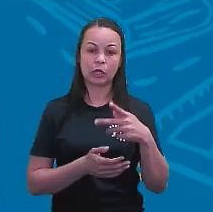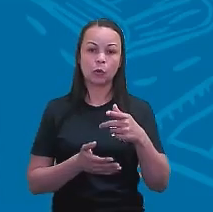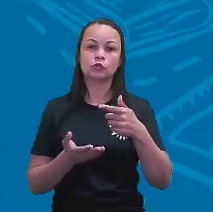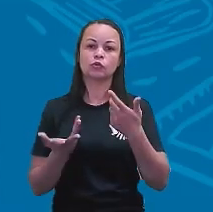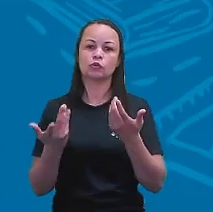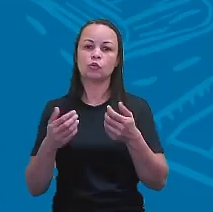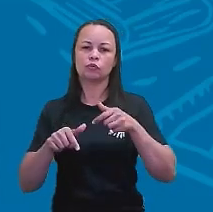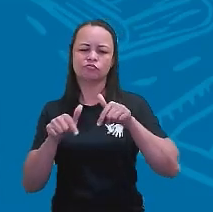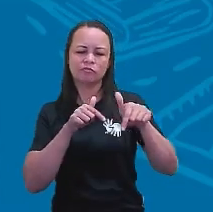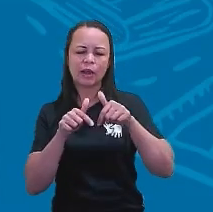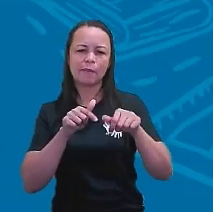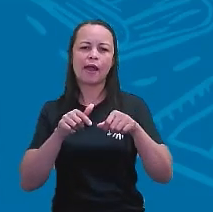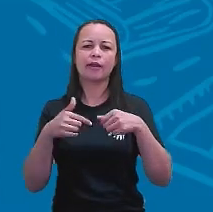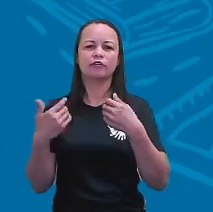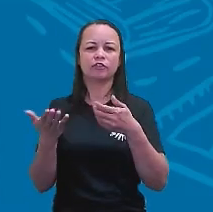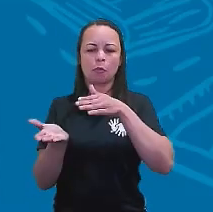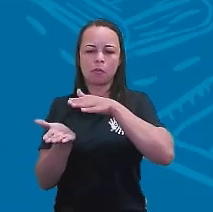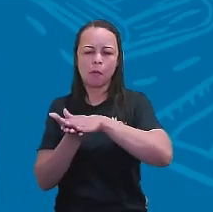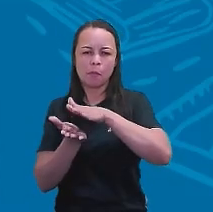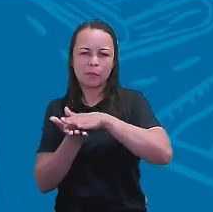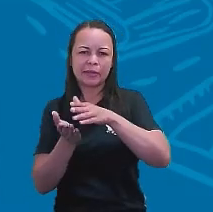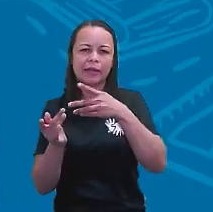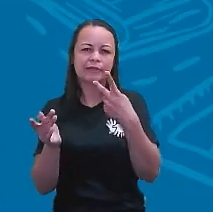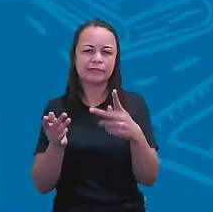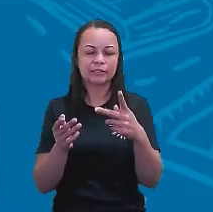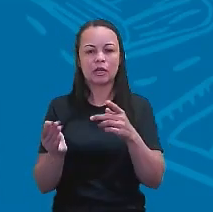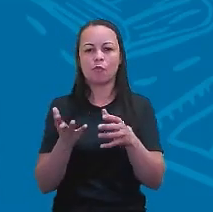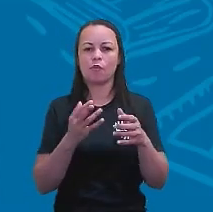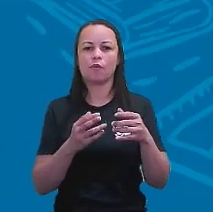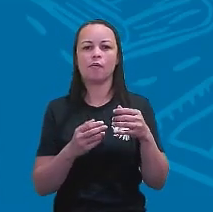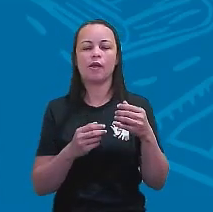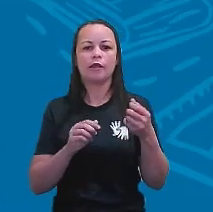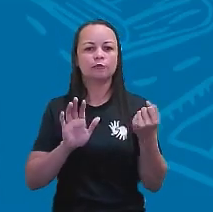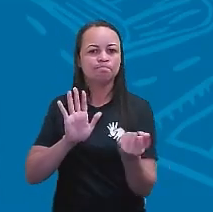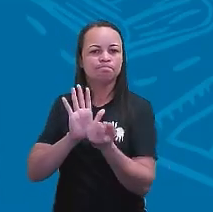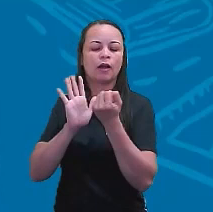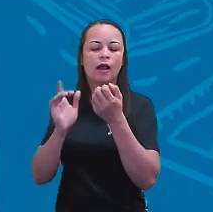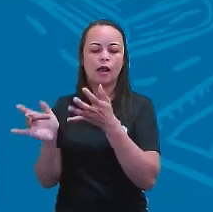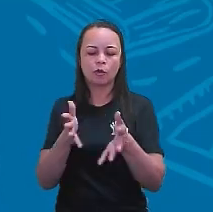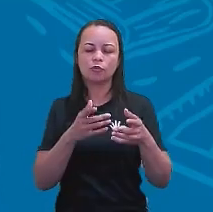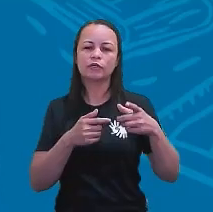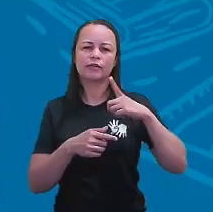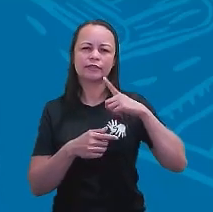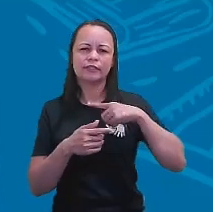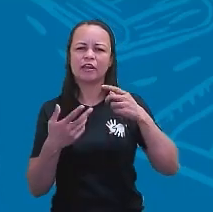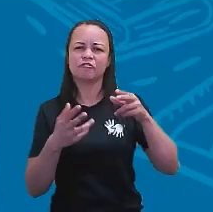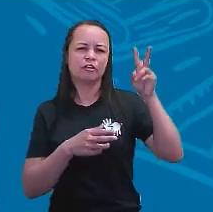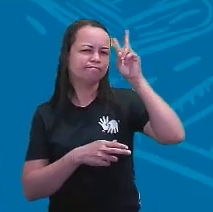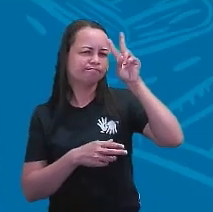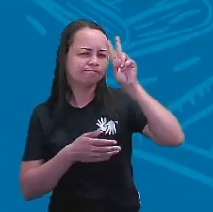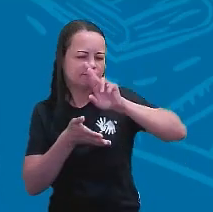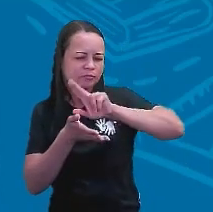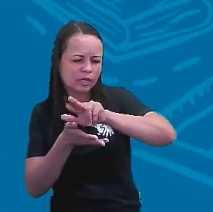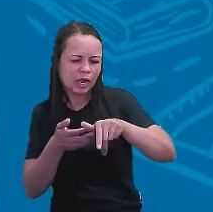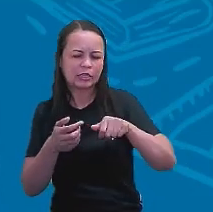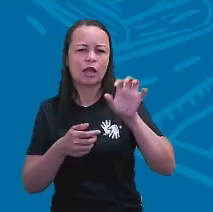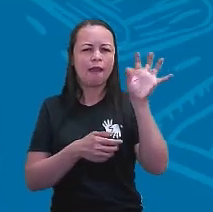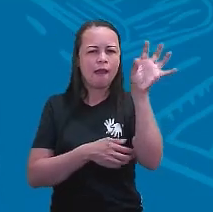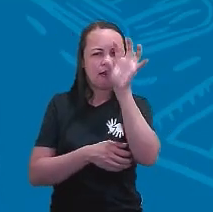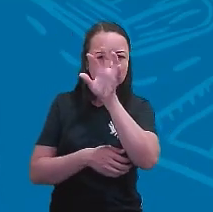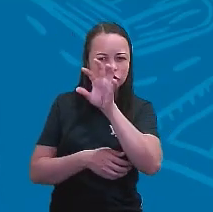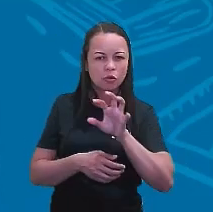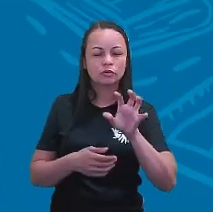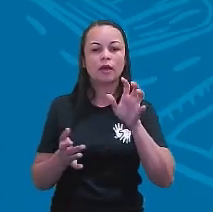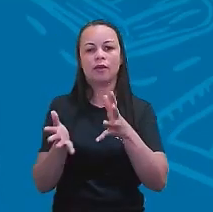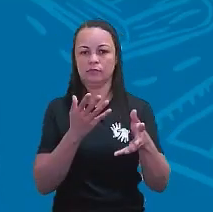da moderna ficção brasileira, tá? E aí é transcendendo limites, gente, limites históricos, limites regionais. E aí em nome de